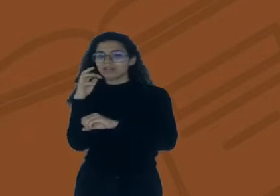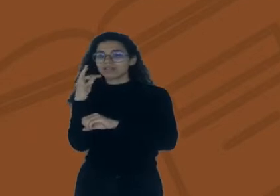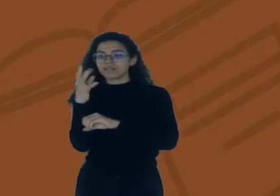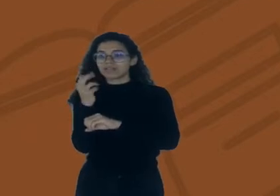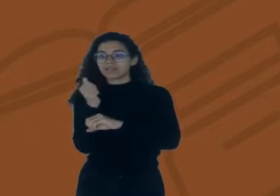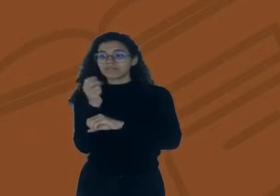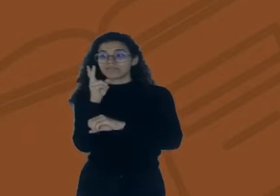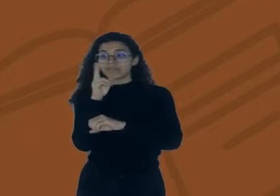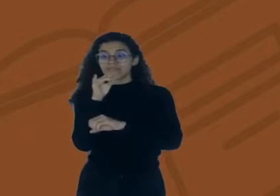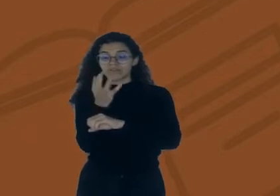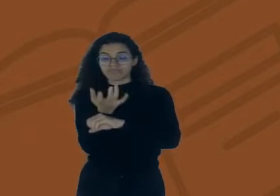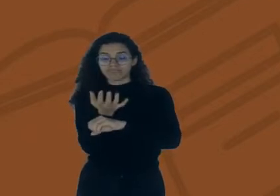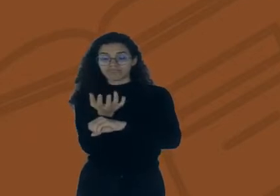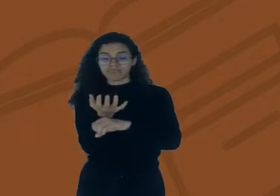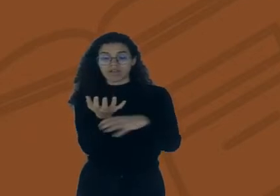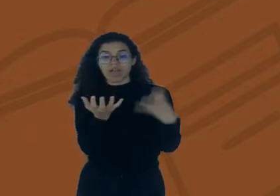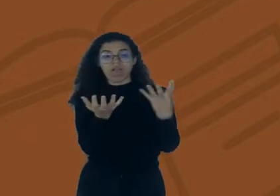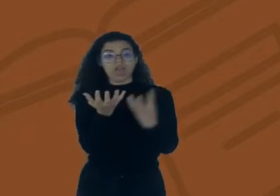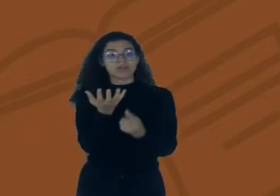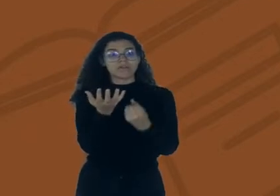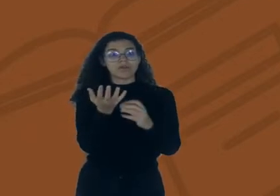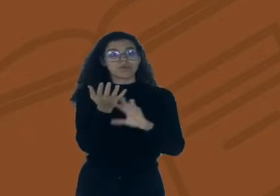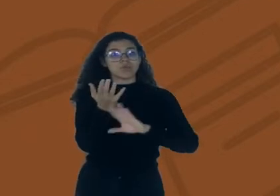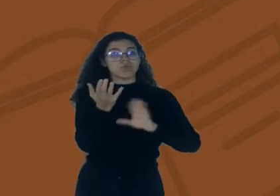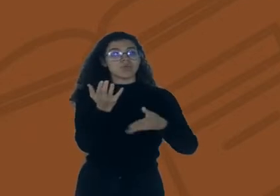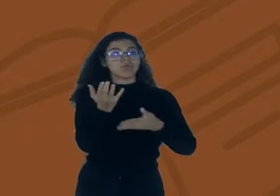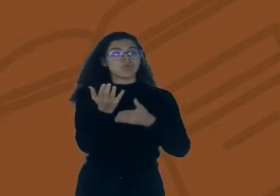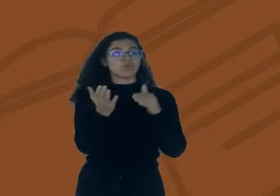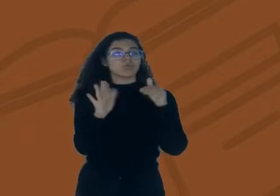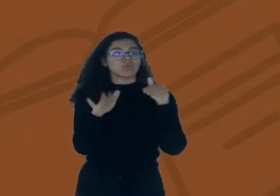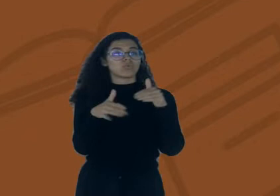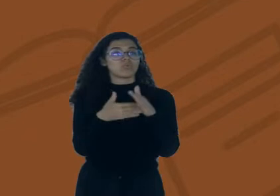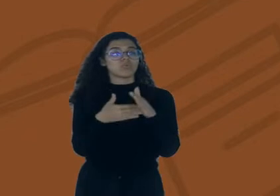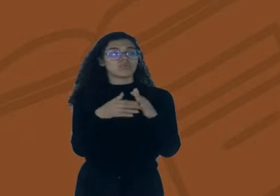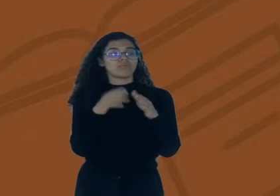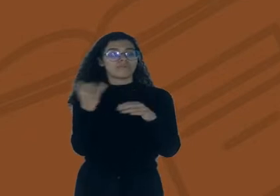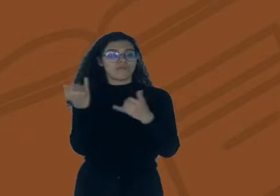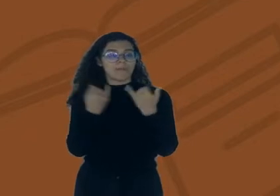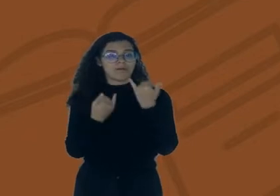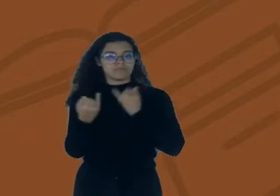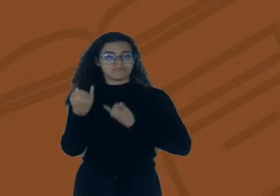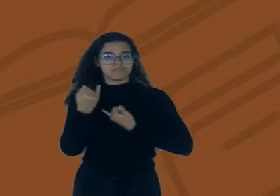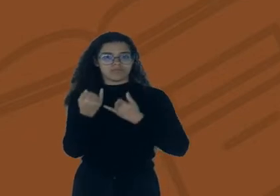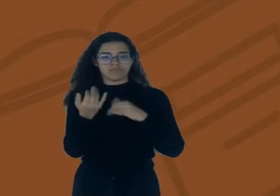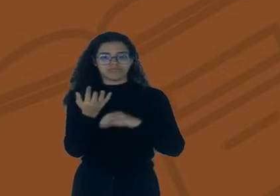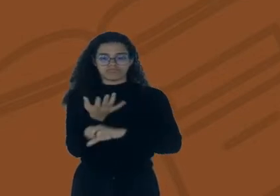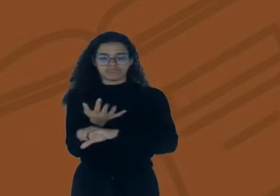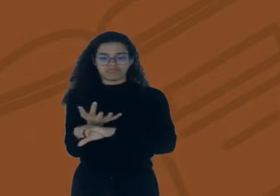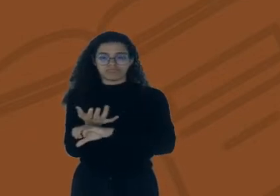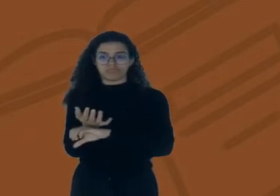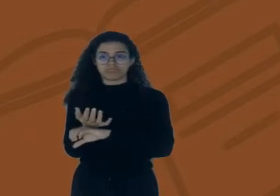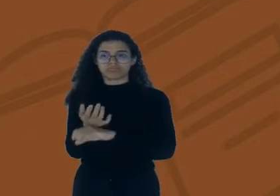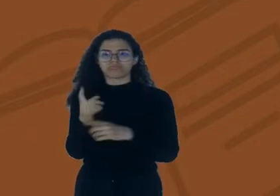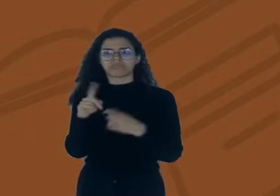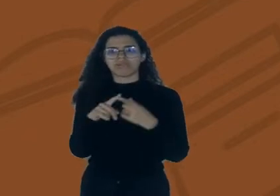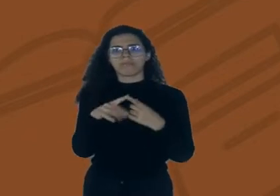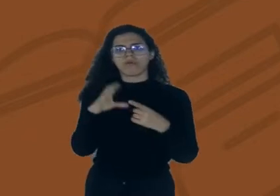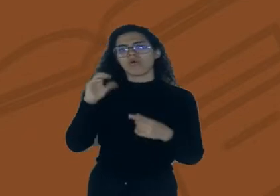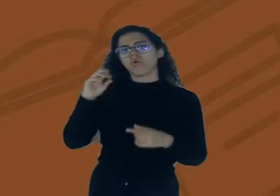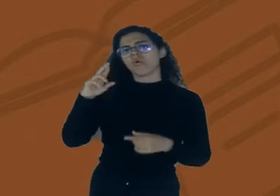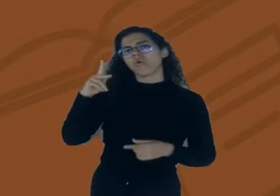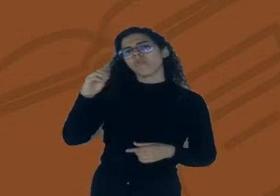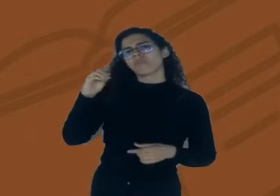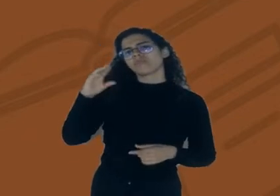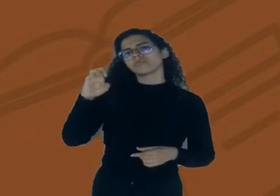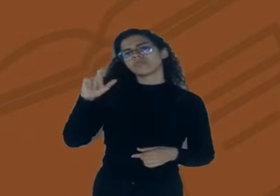todas as informações do meio externo e do meio interno. Luciano, e o corpo celular? O que vem a ser, professor,